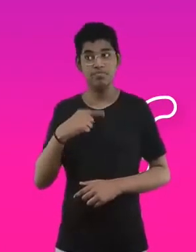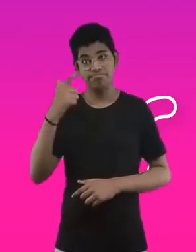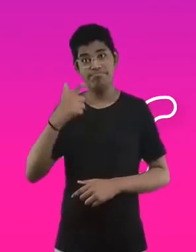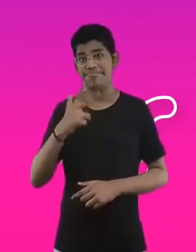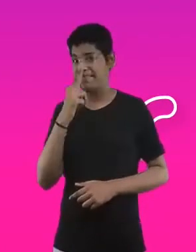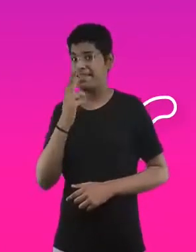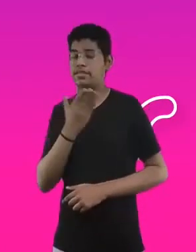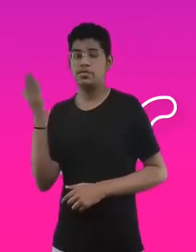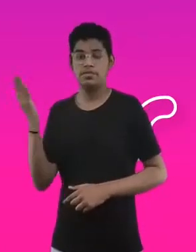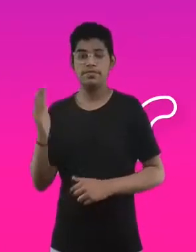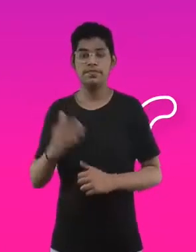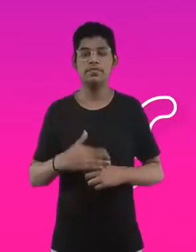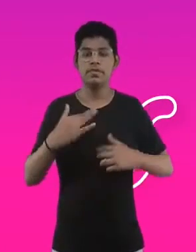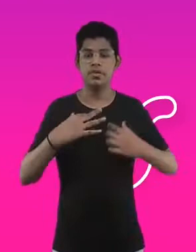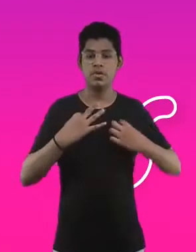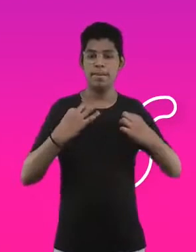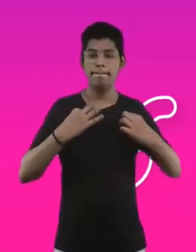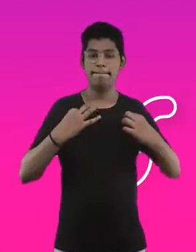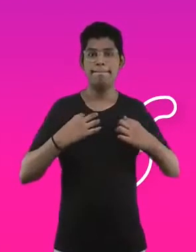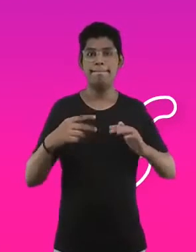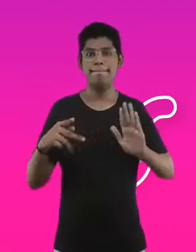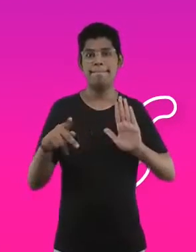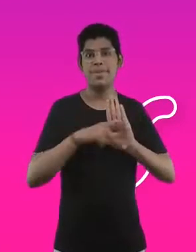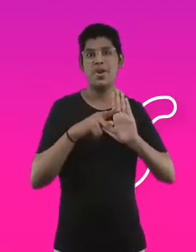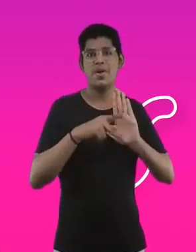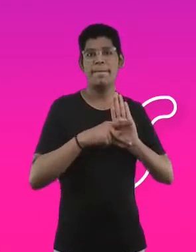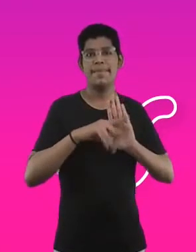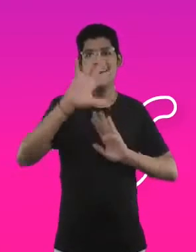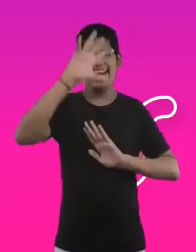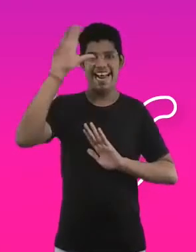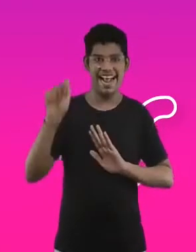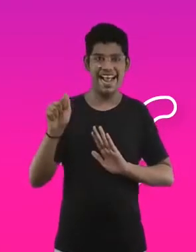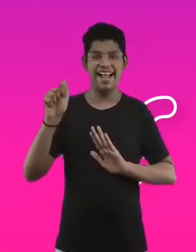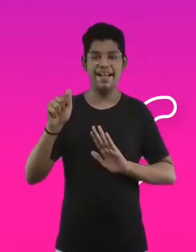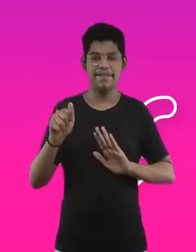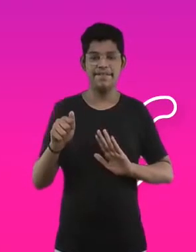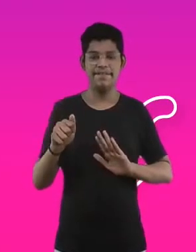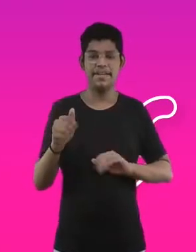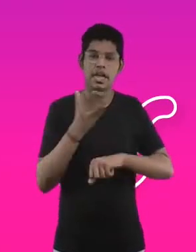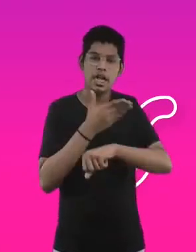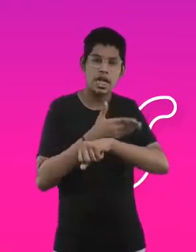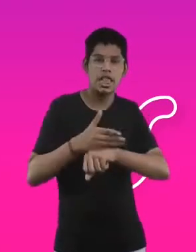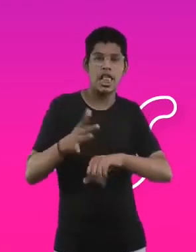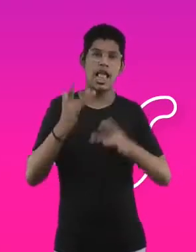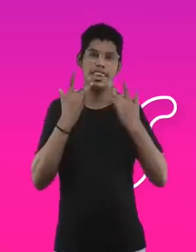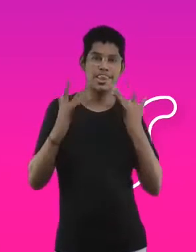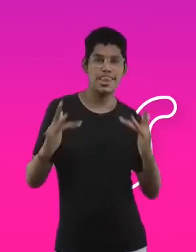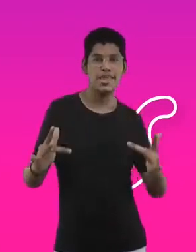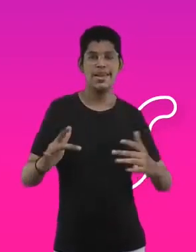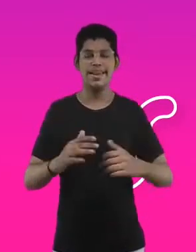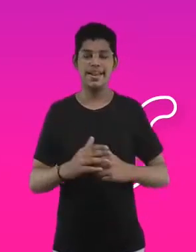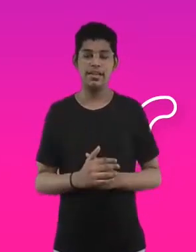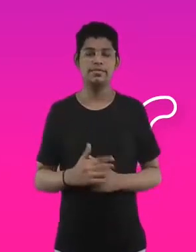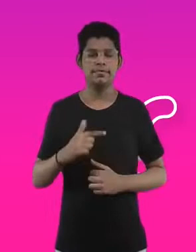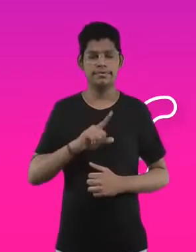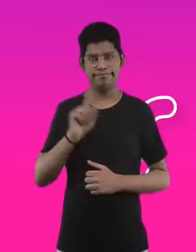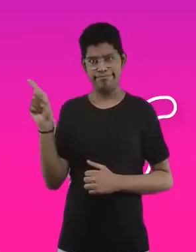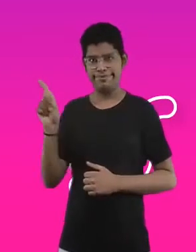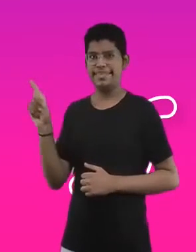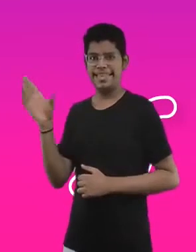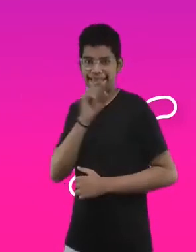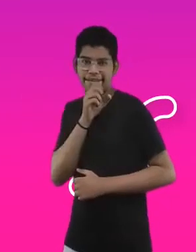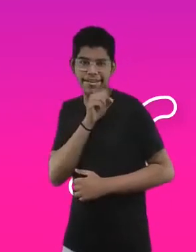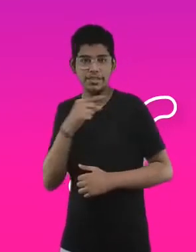bata africana de cores claras e douradas, diferente do Daniel, que está com uma camisa vermelha mais escura. Atrás de